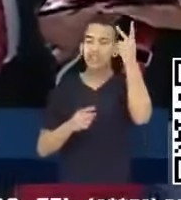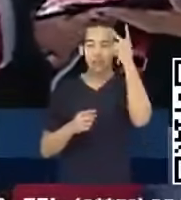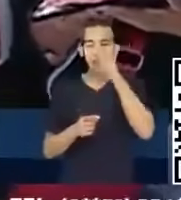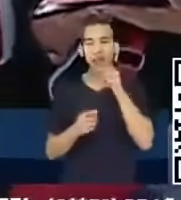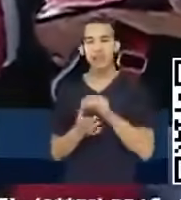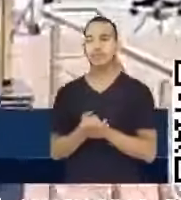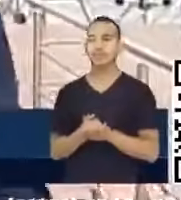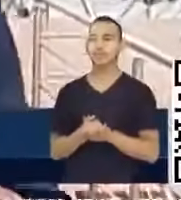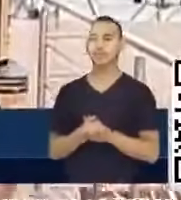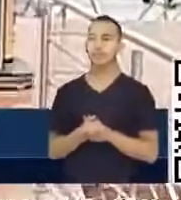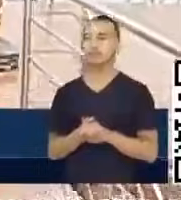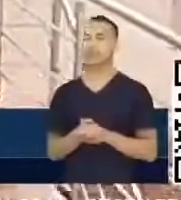tem 9 anos e